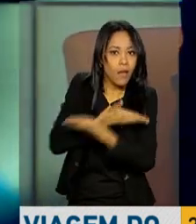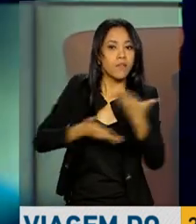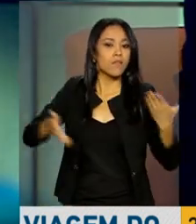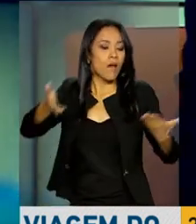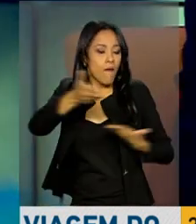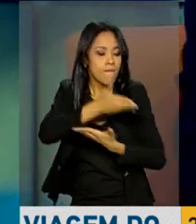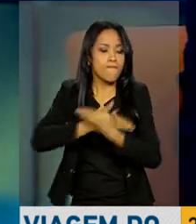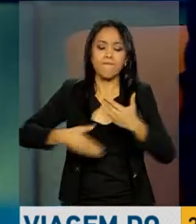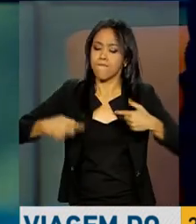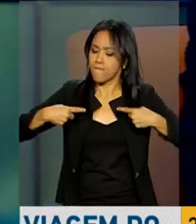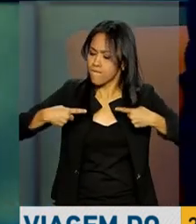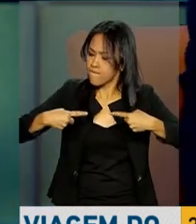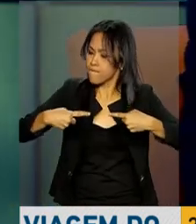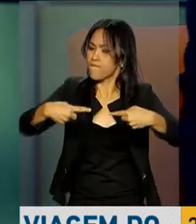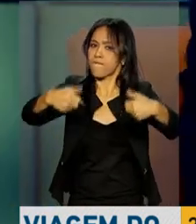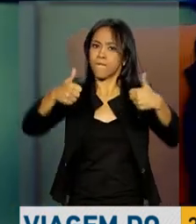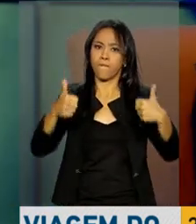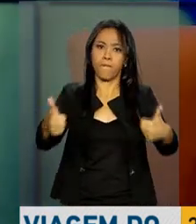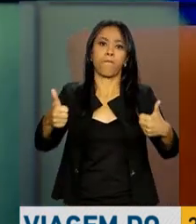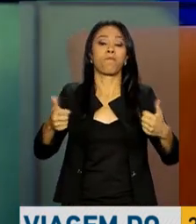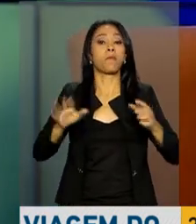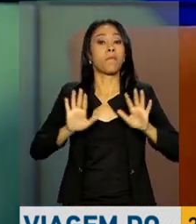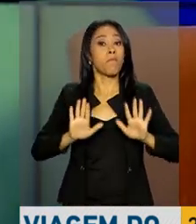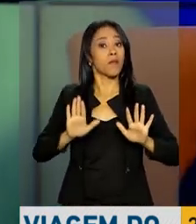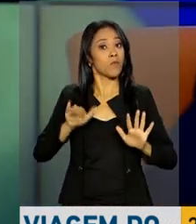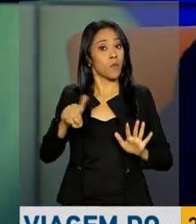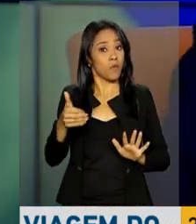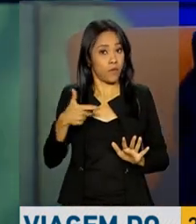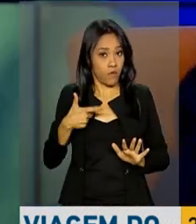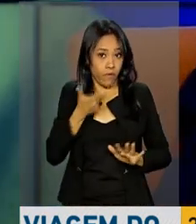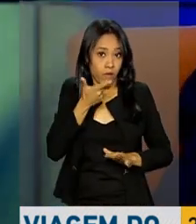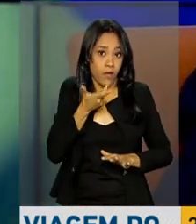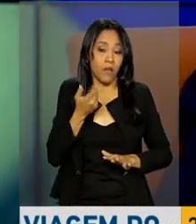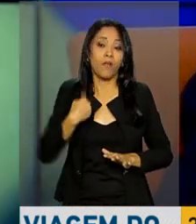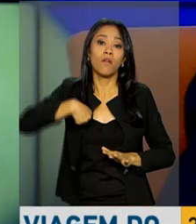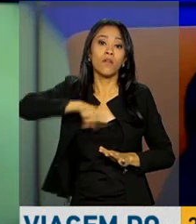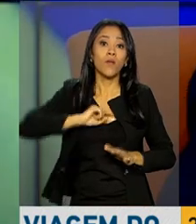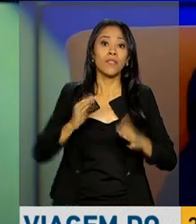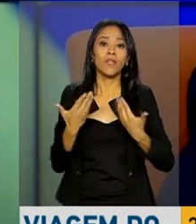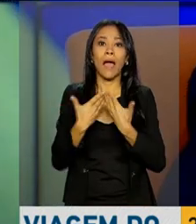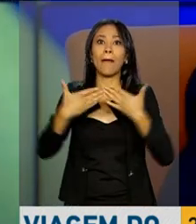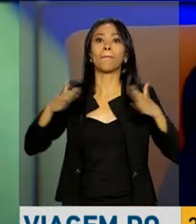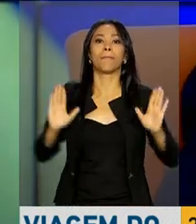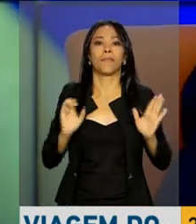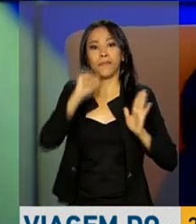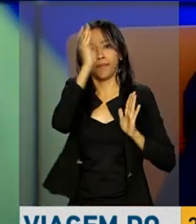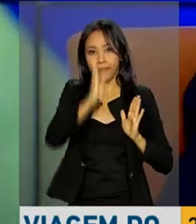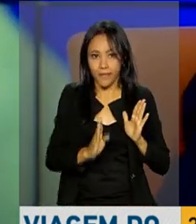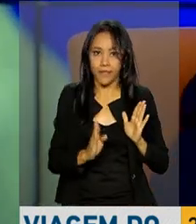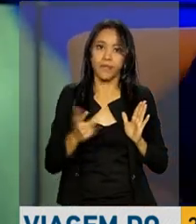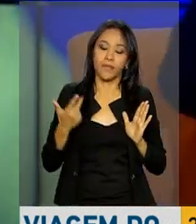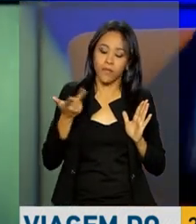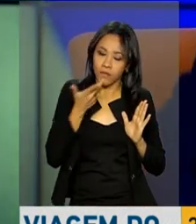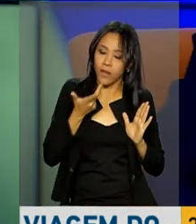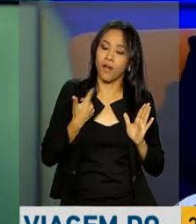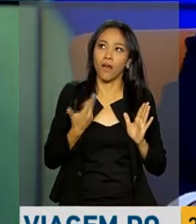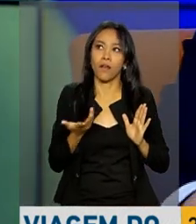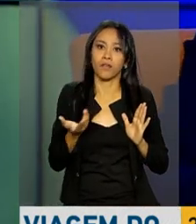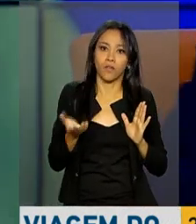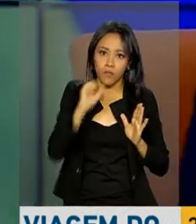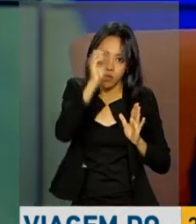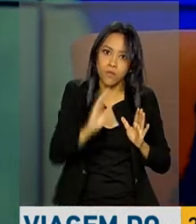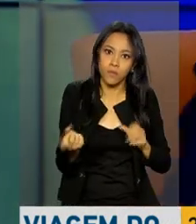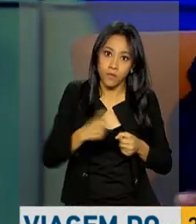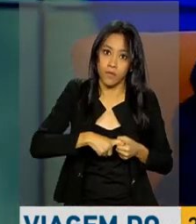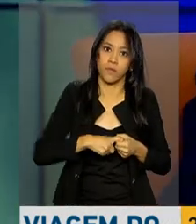harmoniosa entre os dois setores. Mas quando eu digo que nós abrimos o Brasil, e de vez em quando eu digo assim, o Brasil voltou,